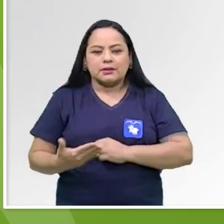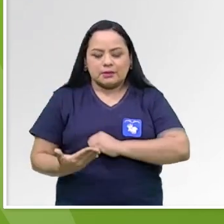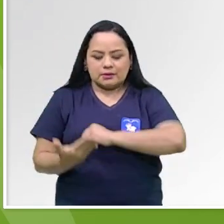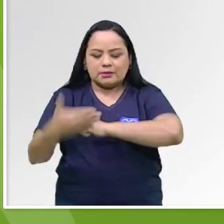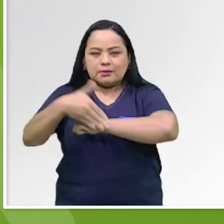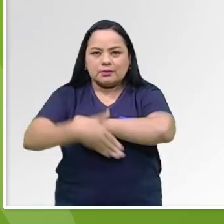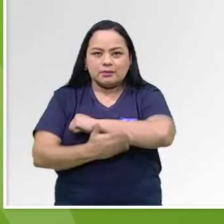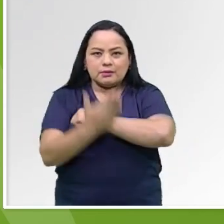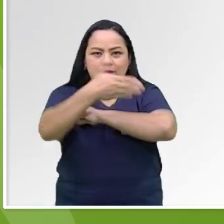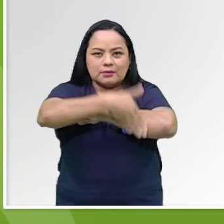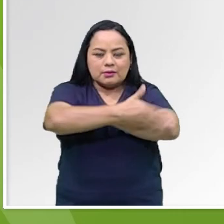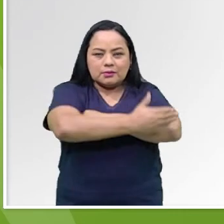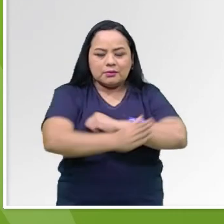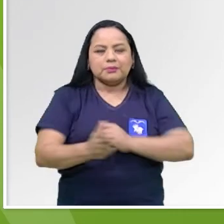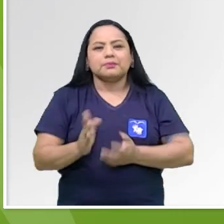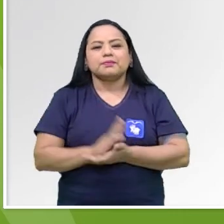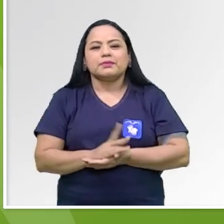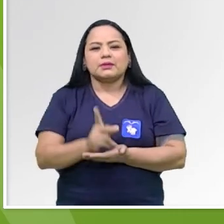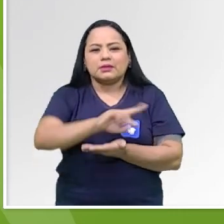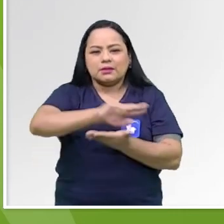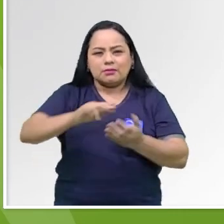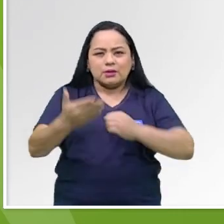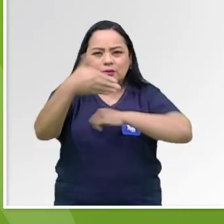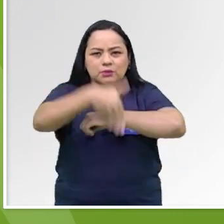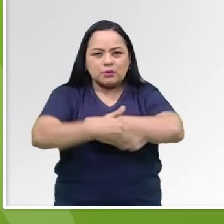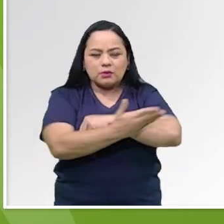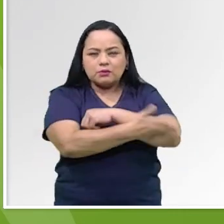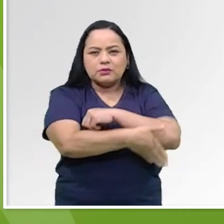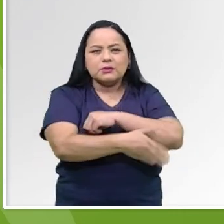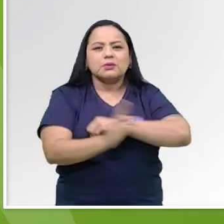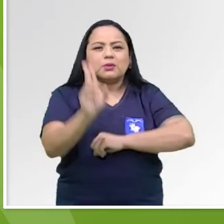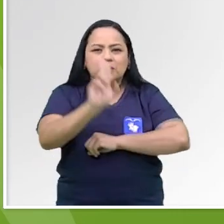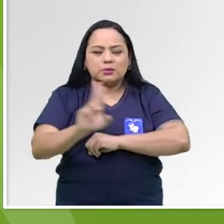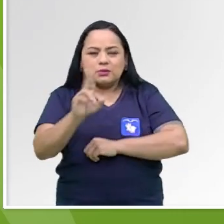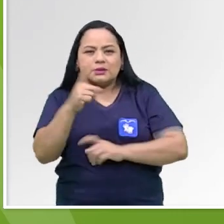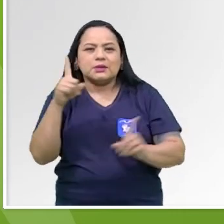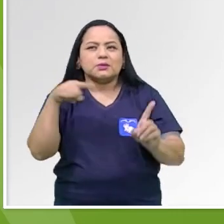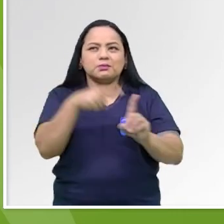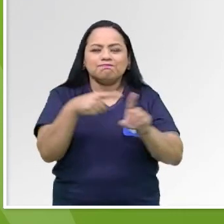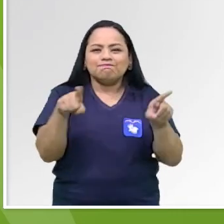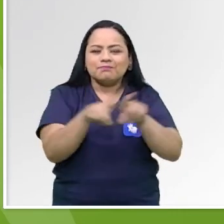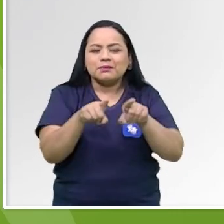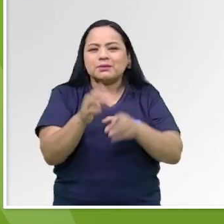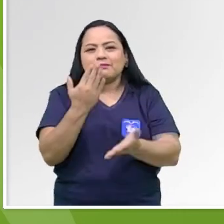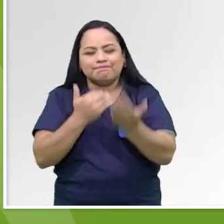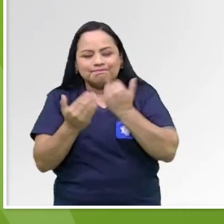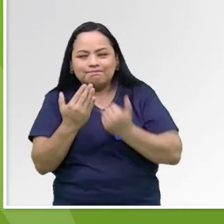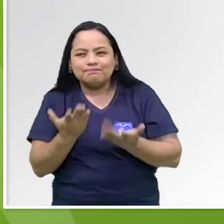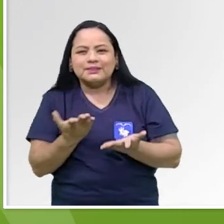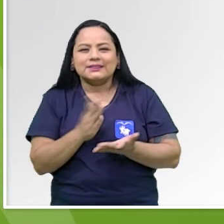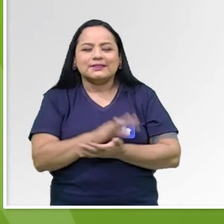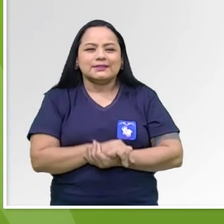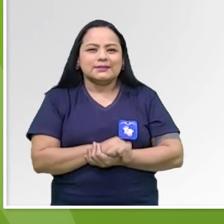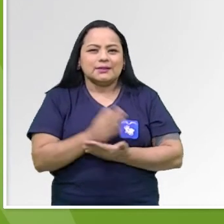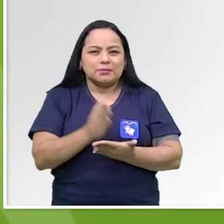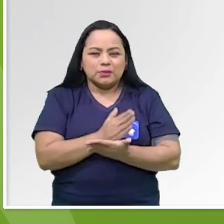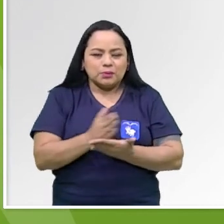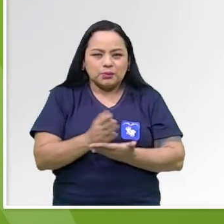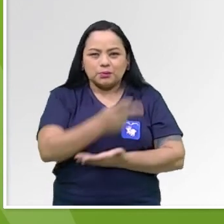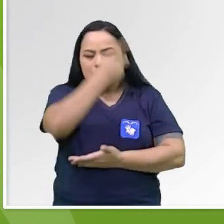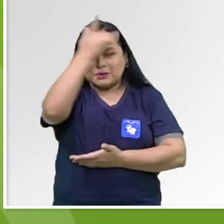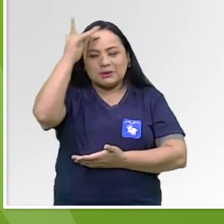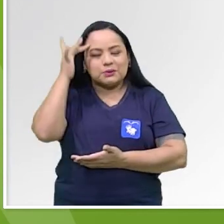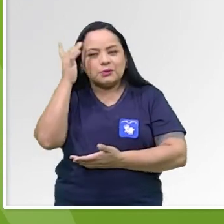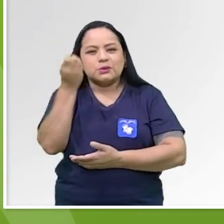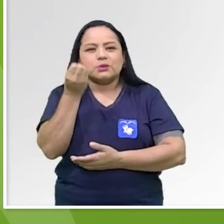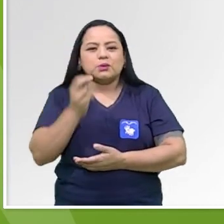estão nadando, e muitos golfinhos são utilizados aí para fins também de alimentação, tá? Por alguns pescadores,